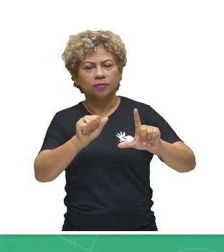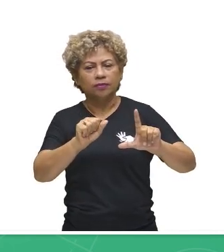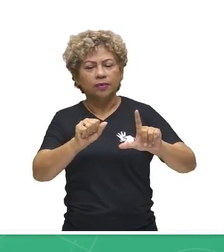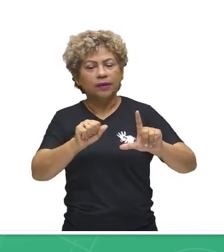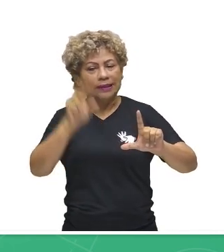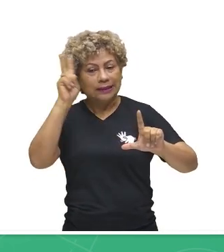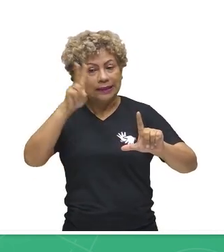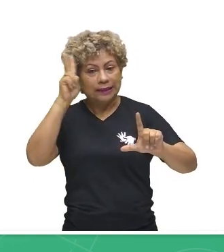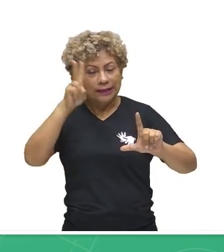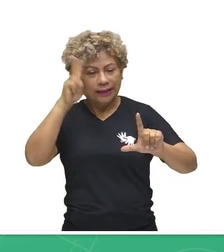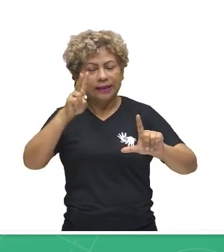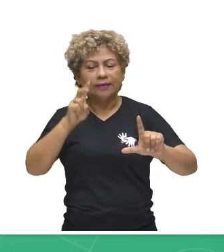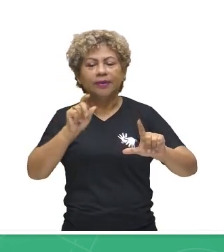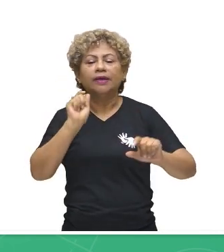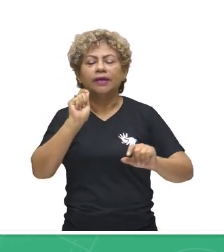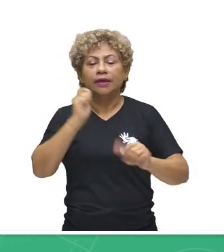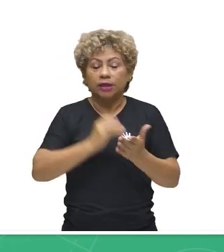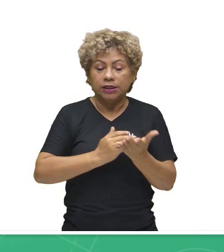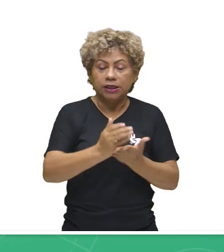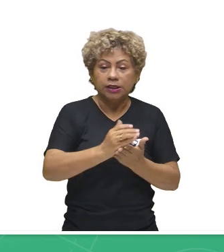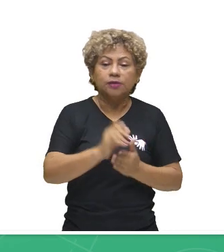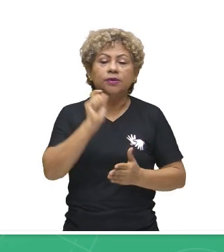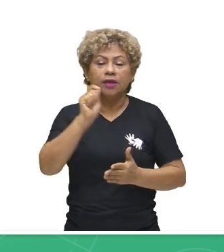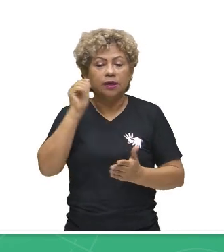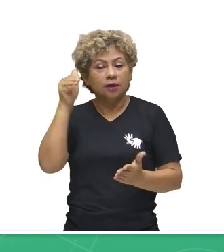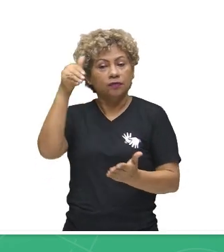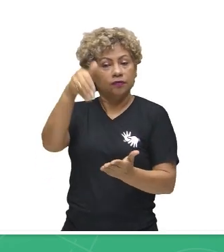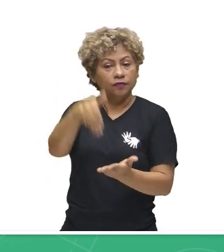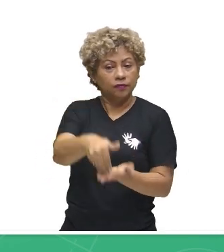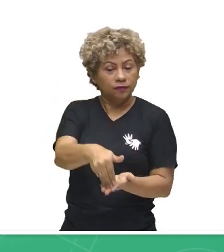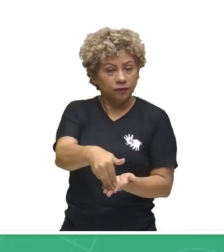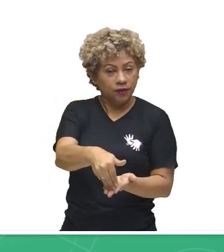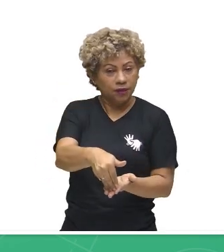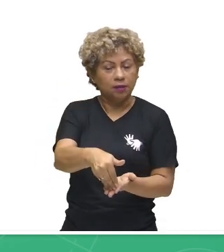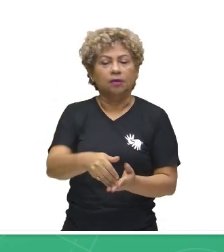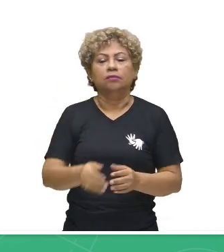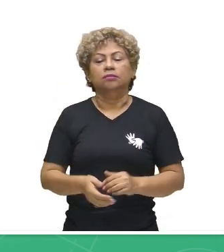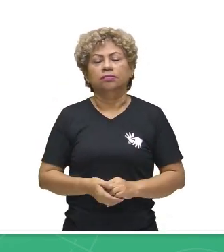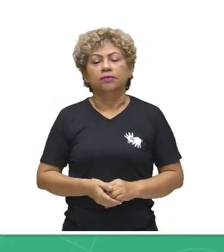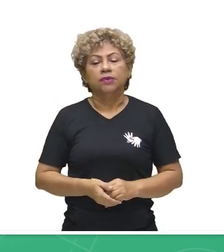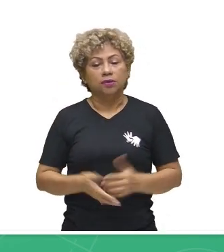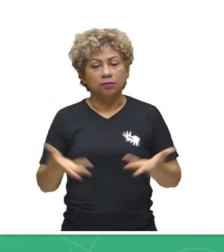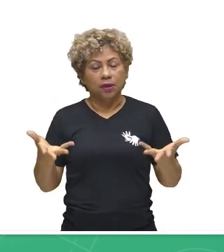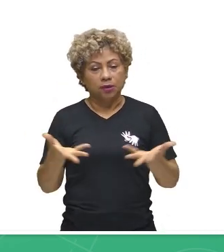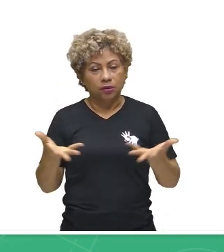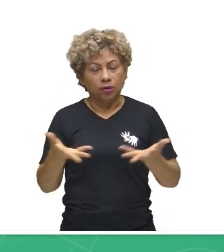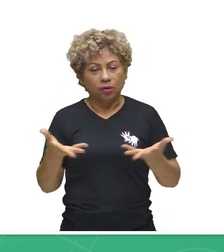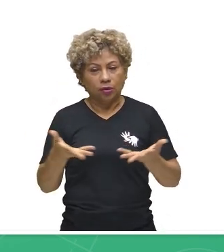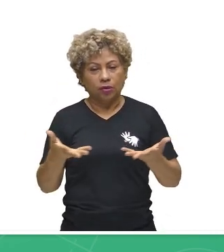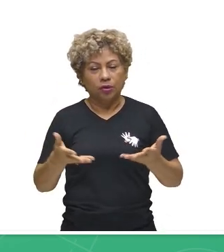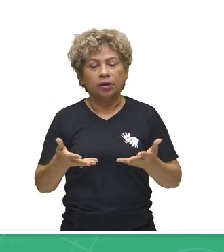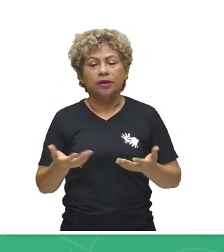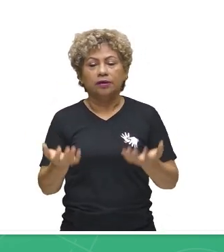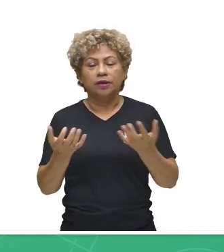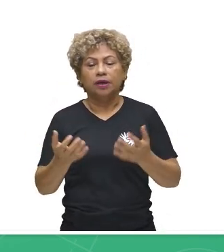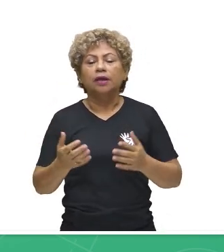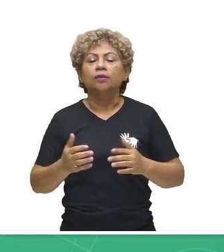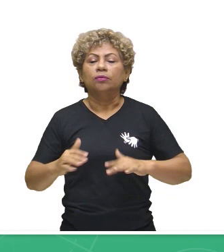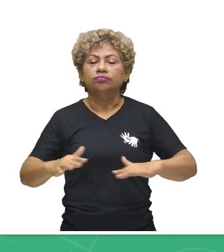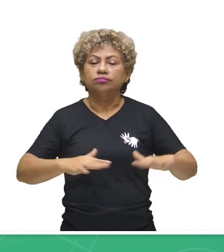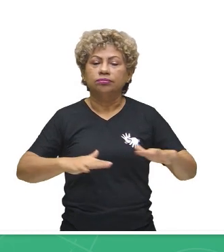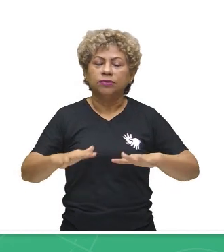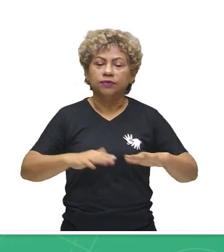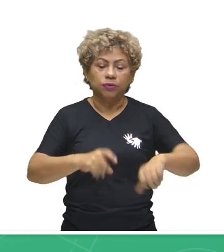espaço inicial e o espaço final. Determine para esse movimento, eu quero a função horária